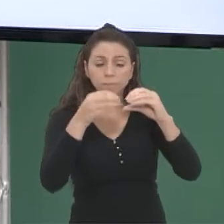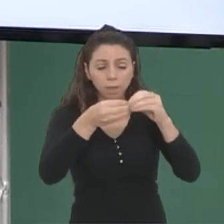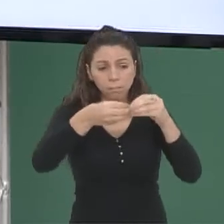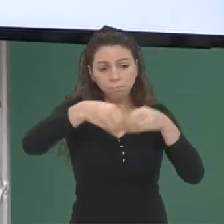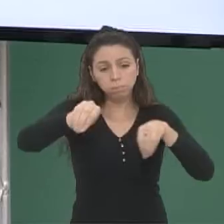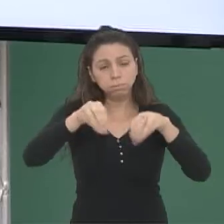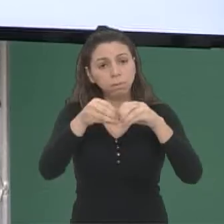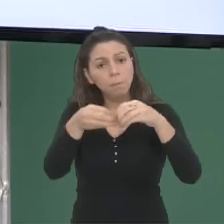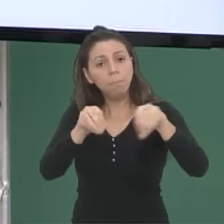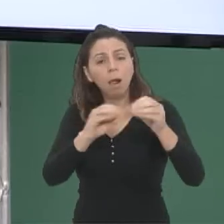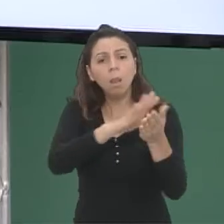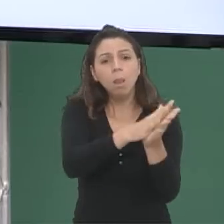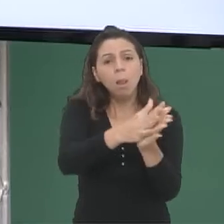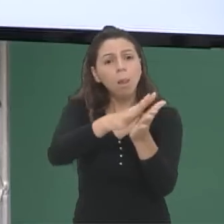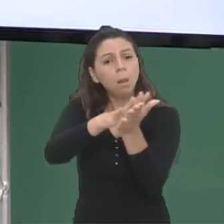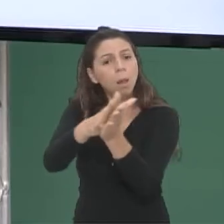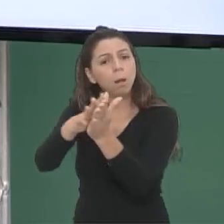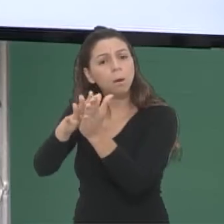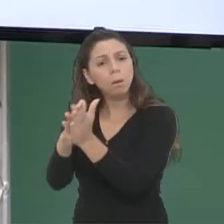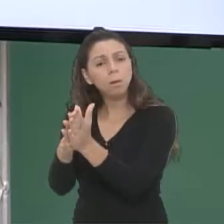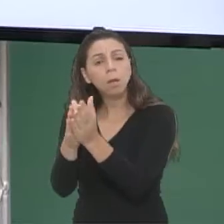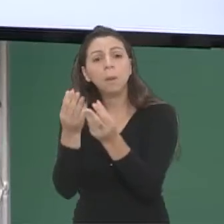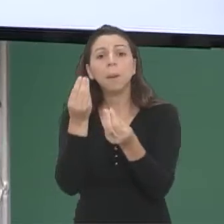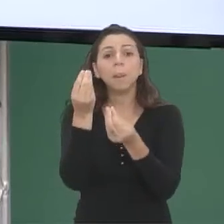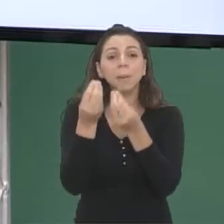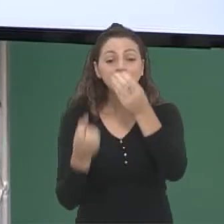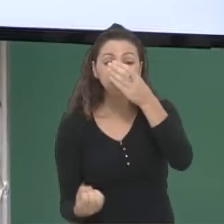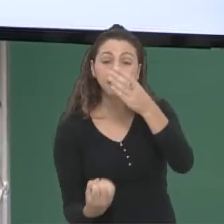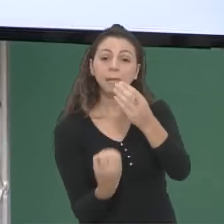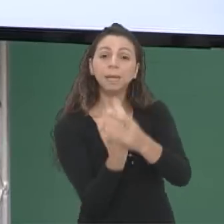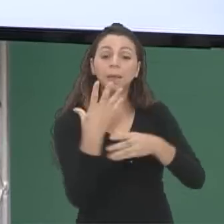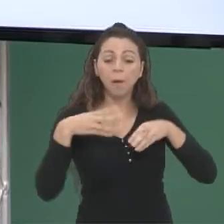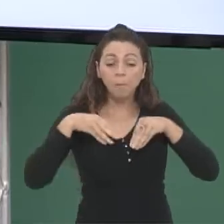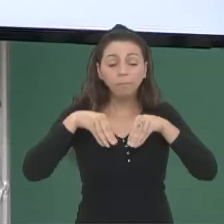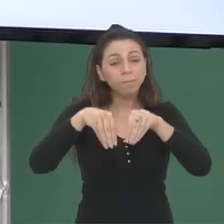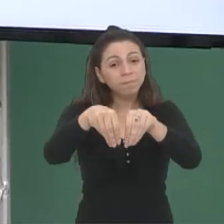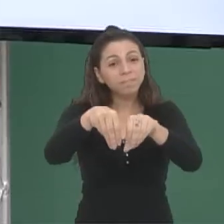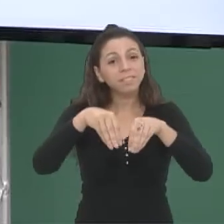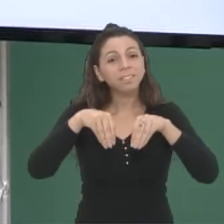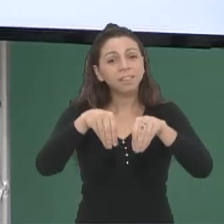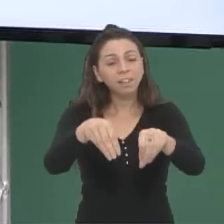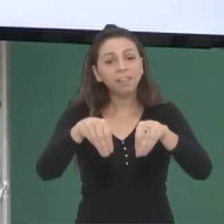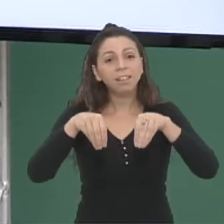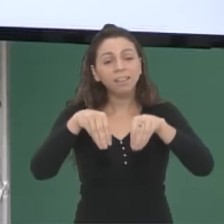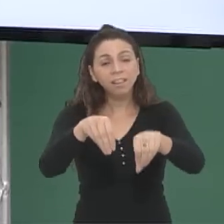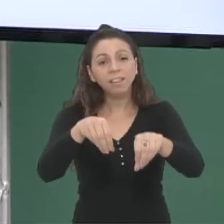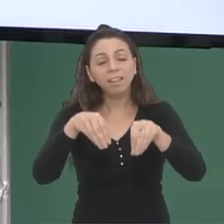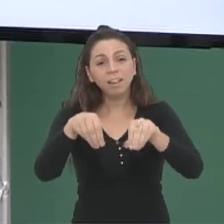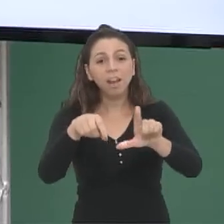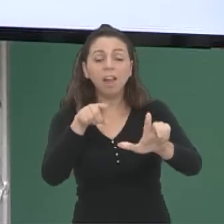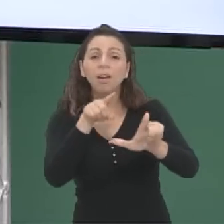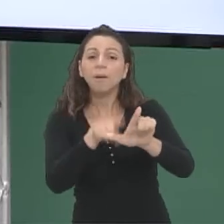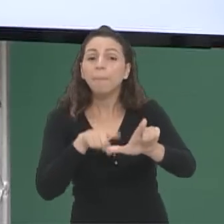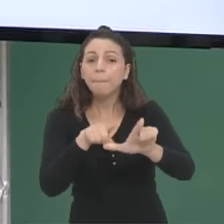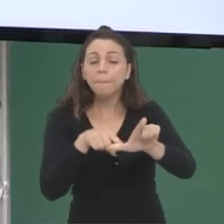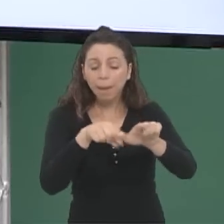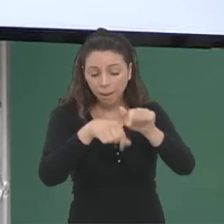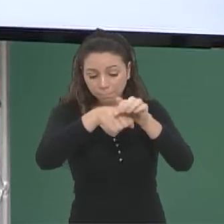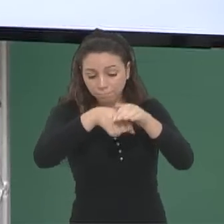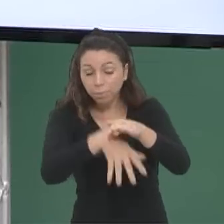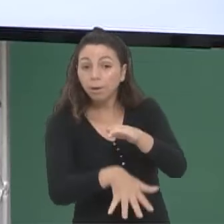menores. E é assim que ocorre a formação do nosso solo, desse solo que está debaixo dos nossos pés, onde acontecem